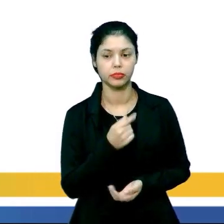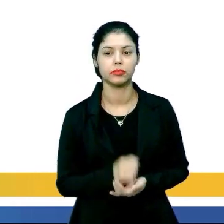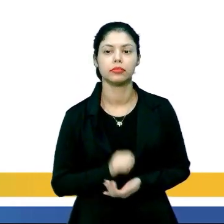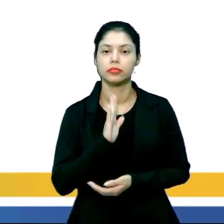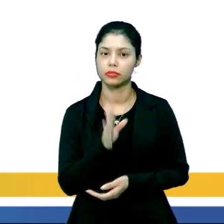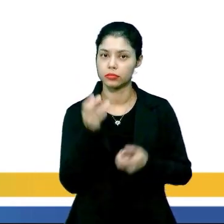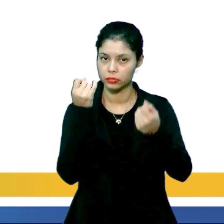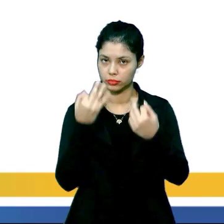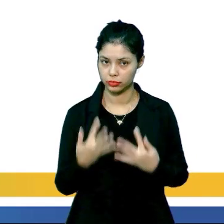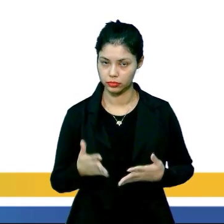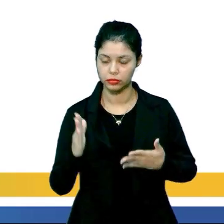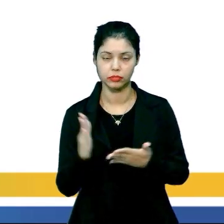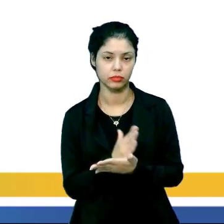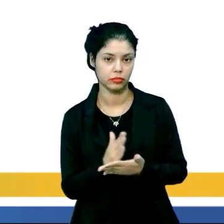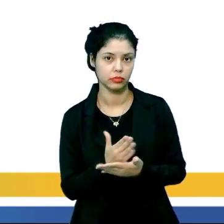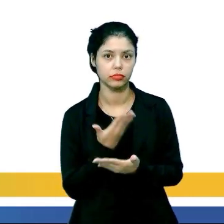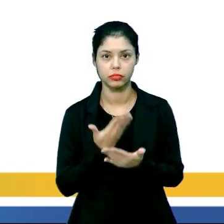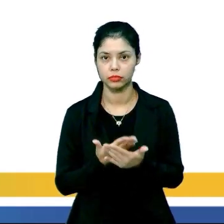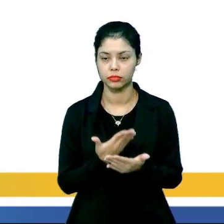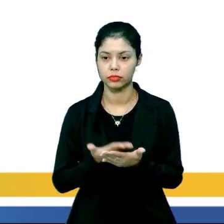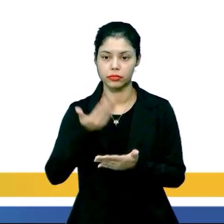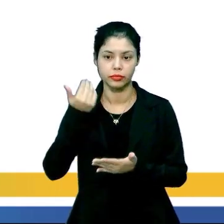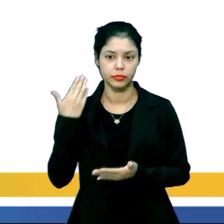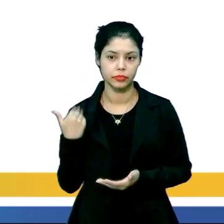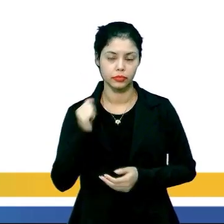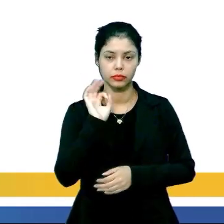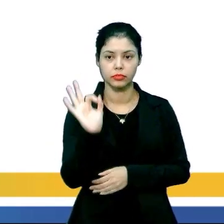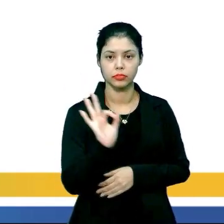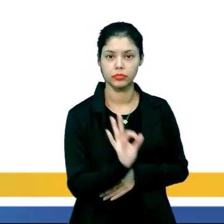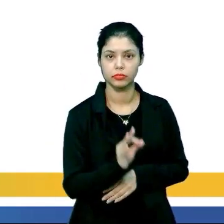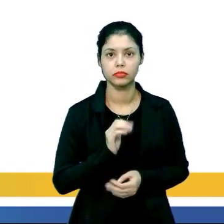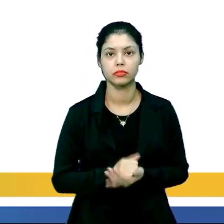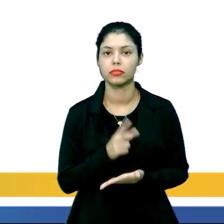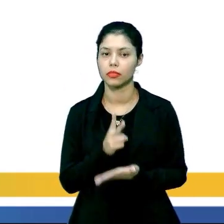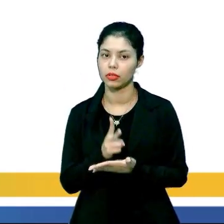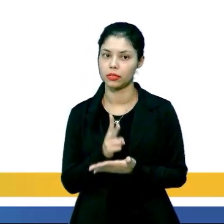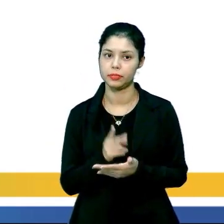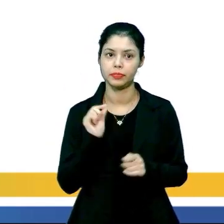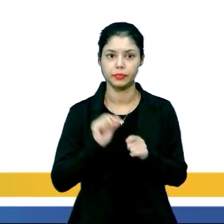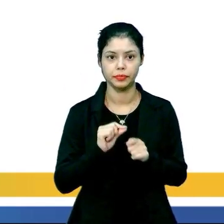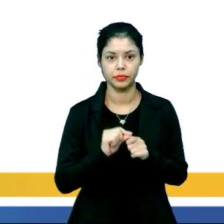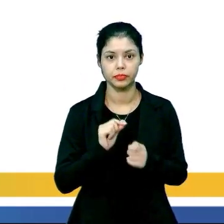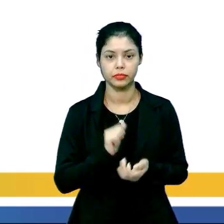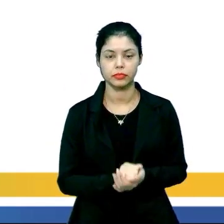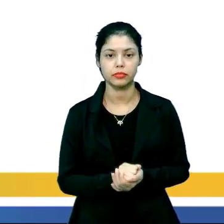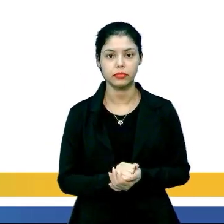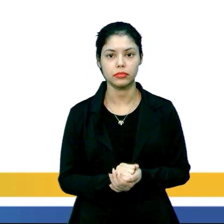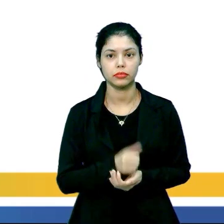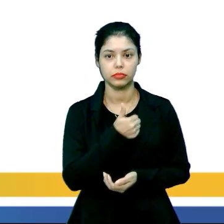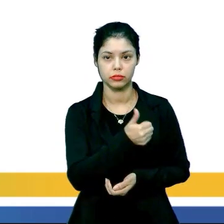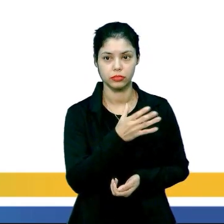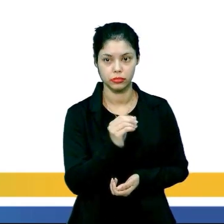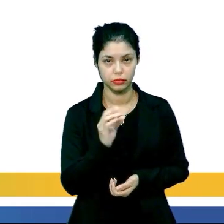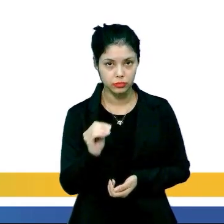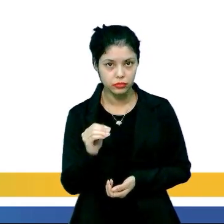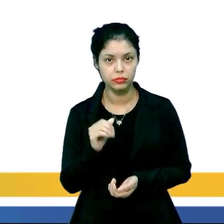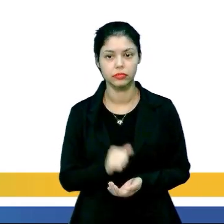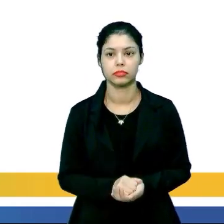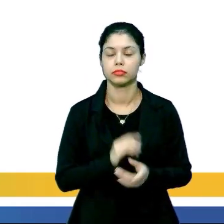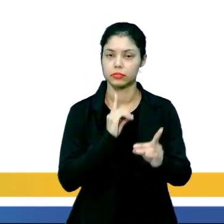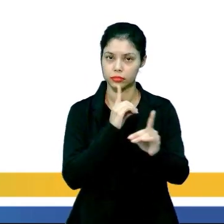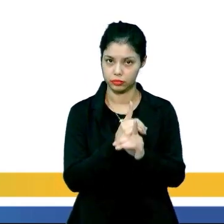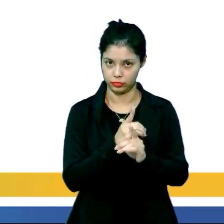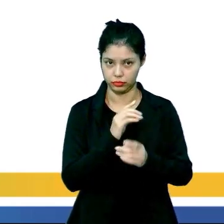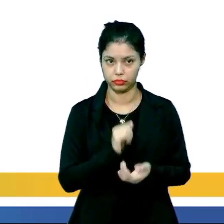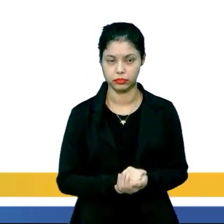Já expliquei para vocês em aulas anteriores que porcentagem sempre temos que fazer sobre 100, ok? Para achar